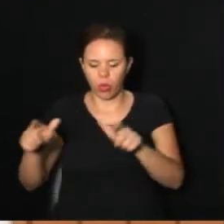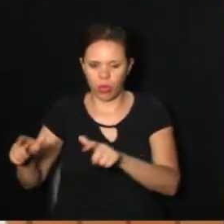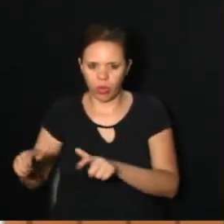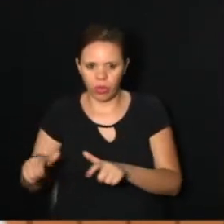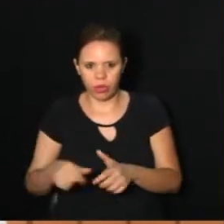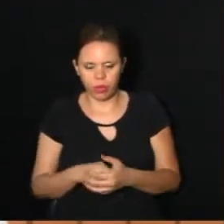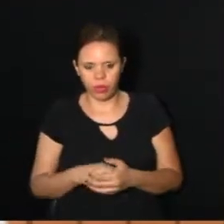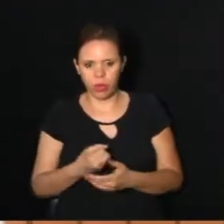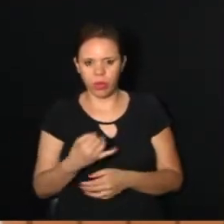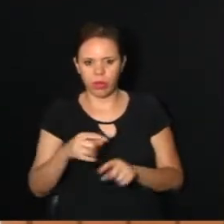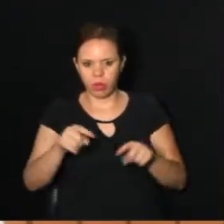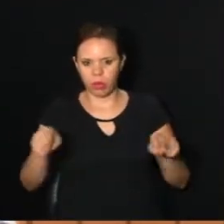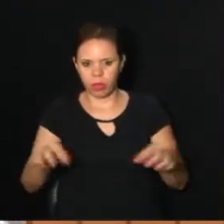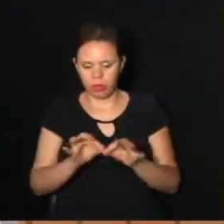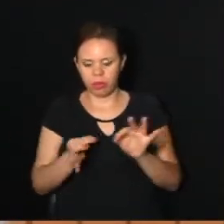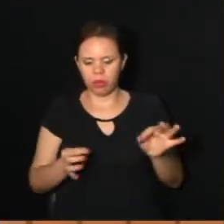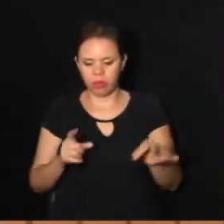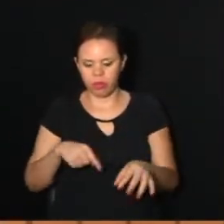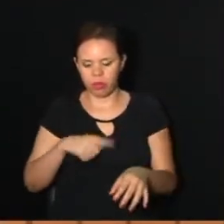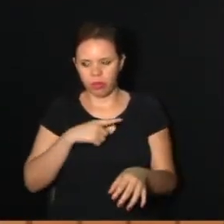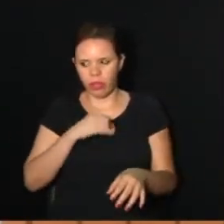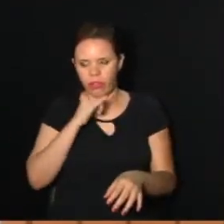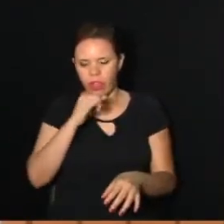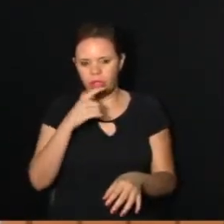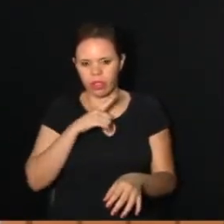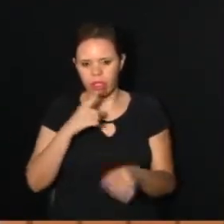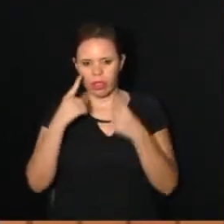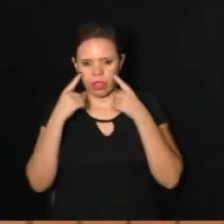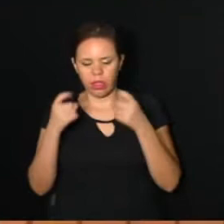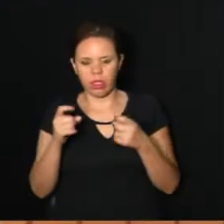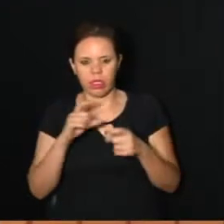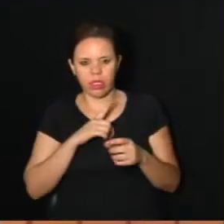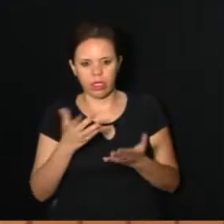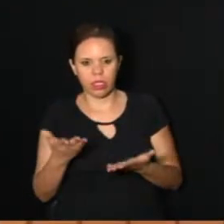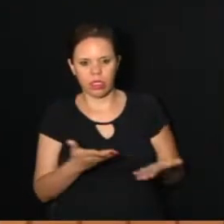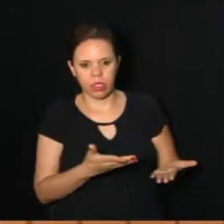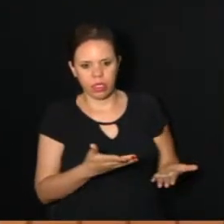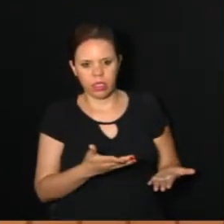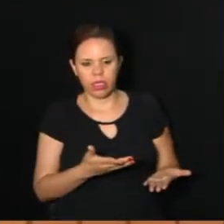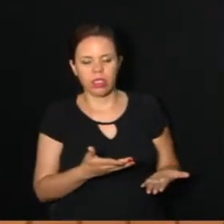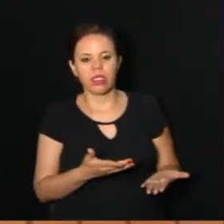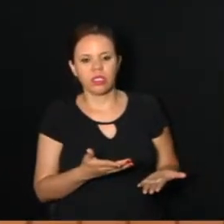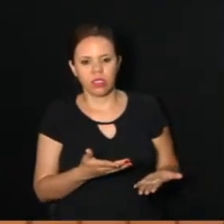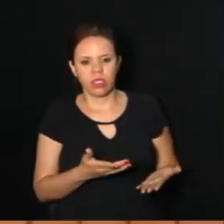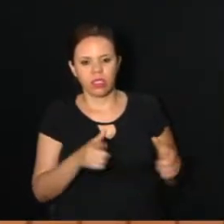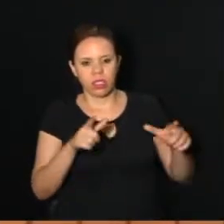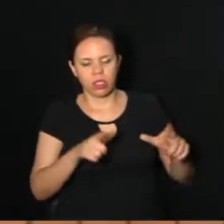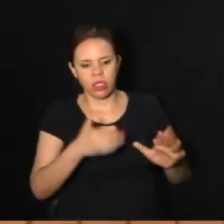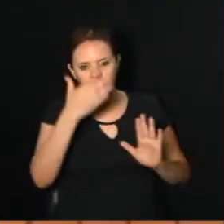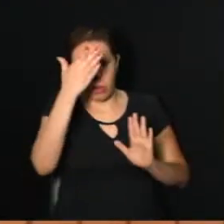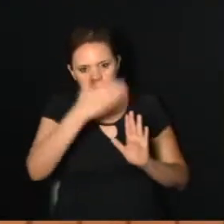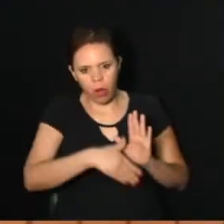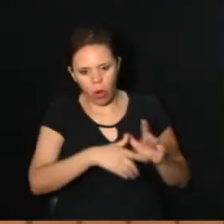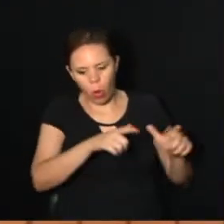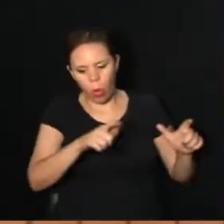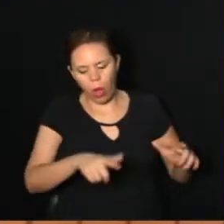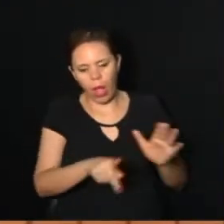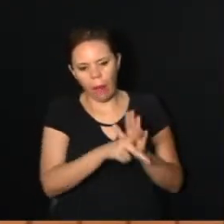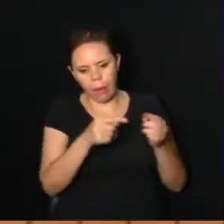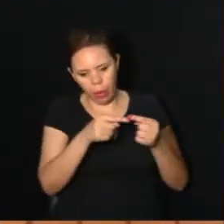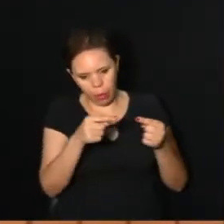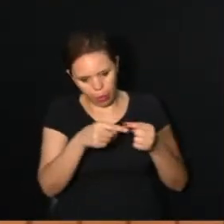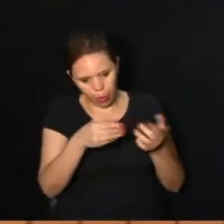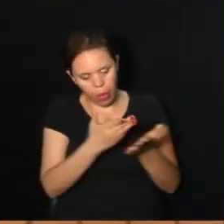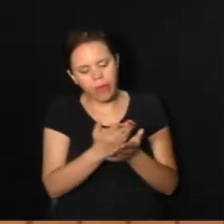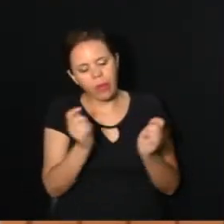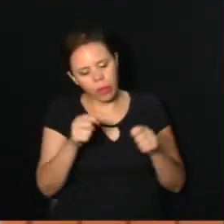dela. E diz que tem interesse. Tendo interesse, ele recebe o sobrezonamento. Nada mais é do que o zonamento